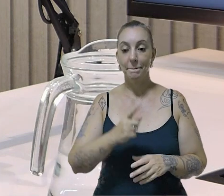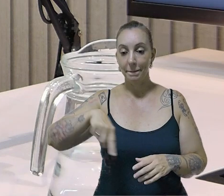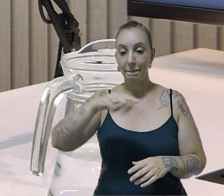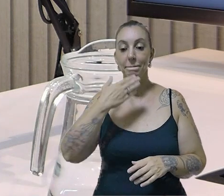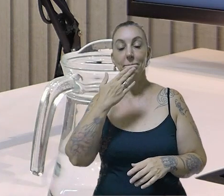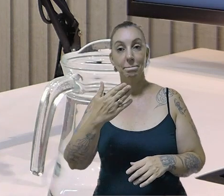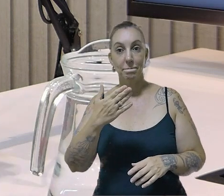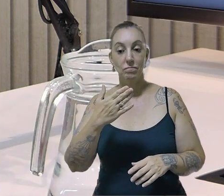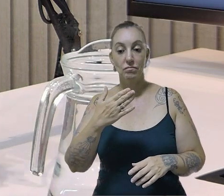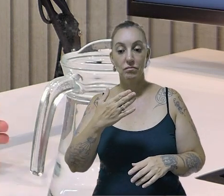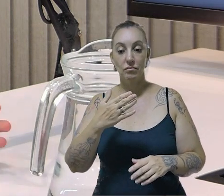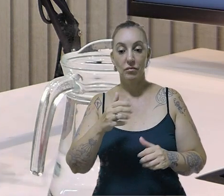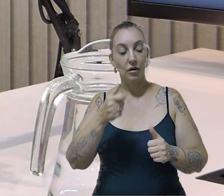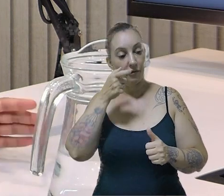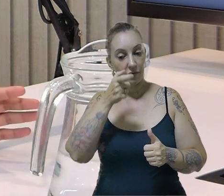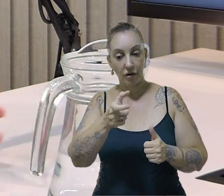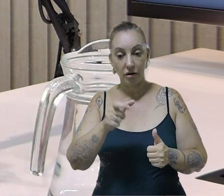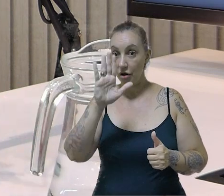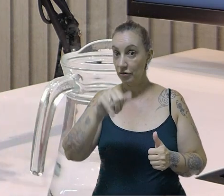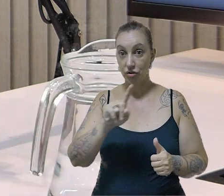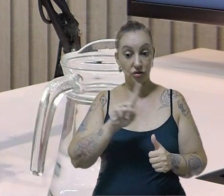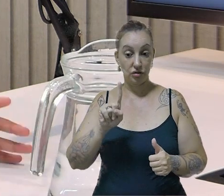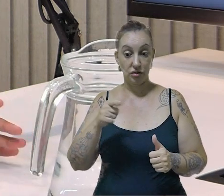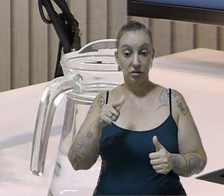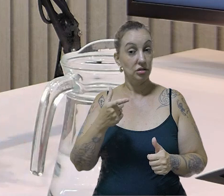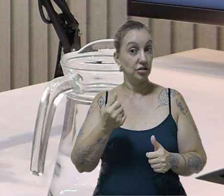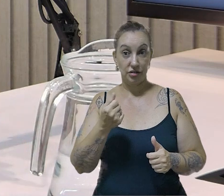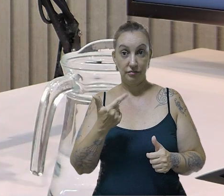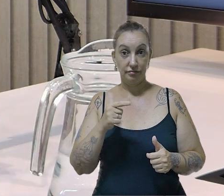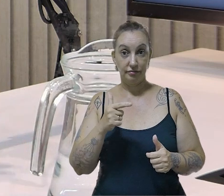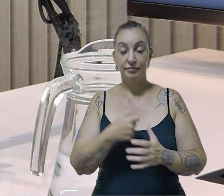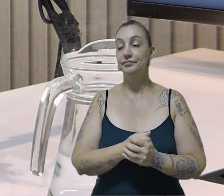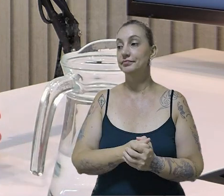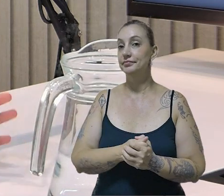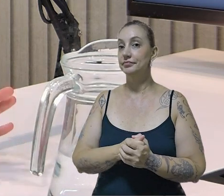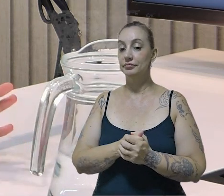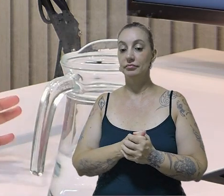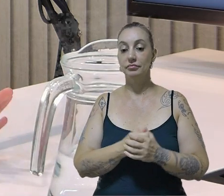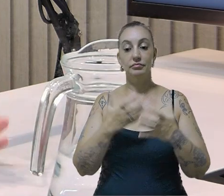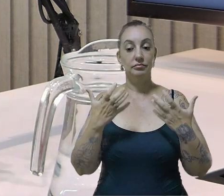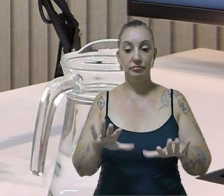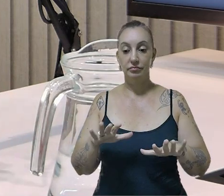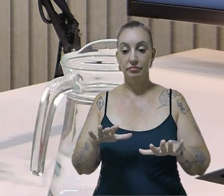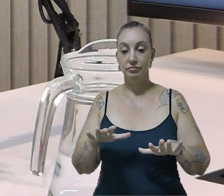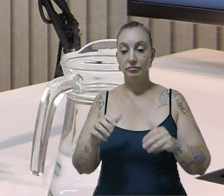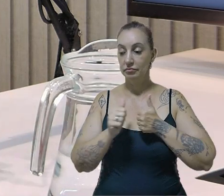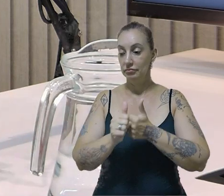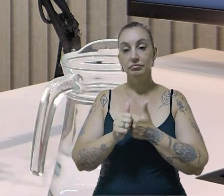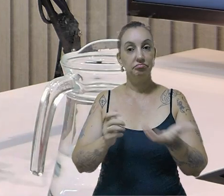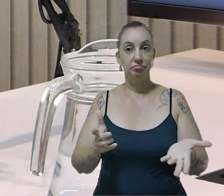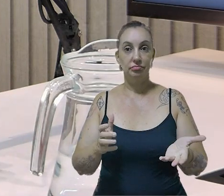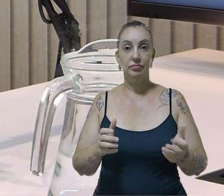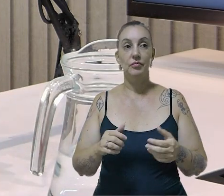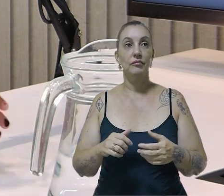podem pedir para acompanhar a montagem eu não vou chamar vocês se não tiver grana eh eu eu não quero ninguém atrás de mim assim